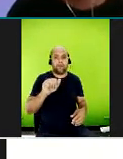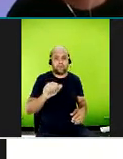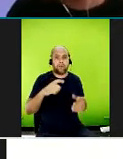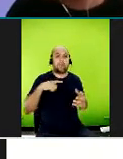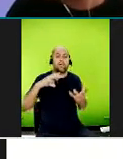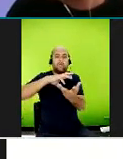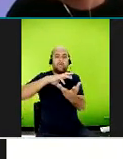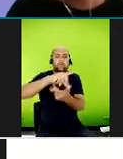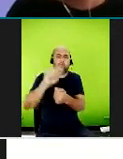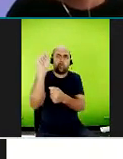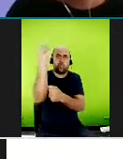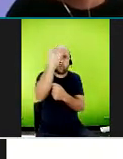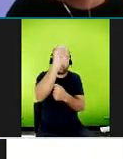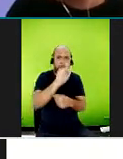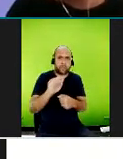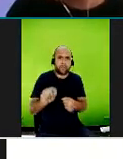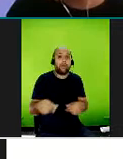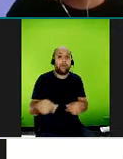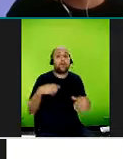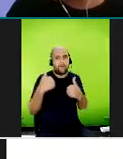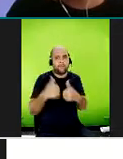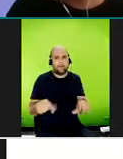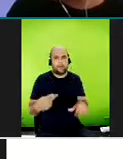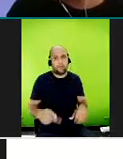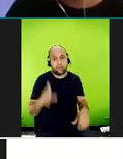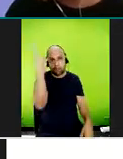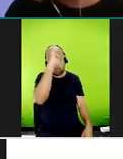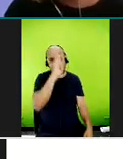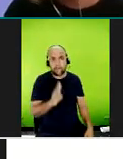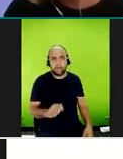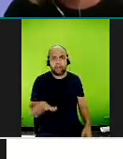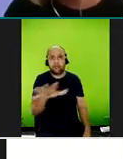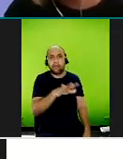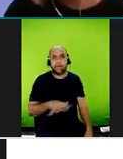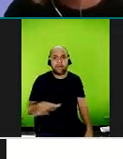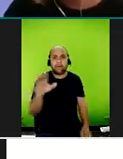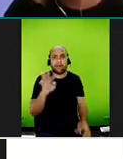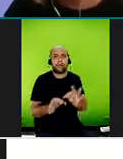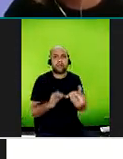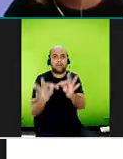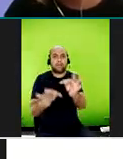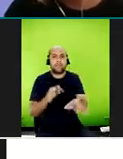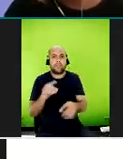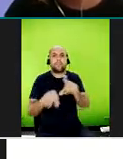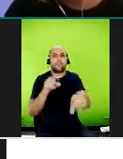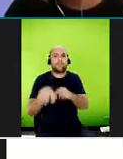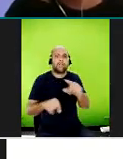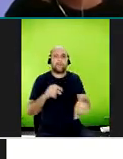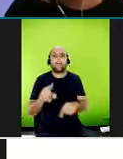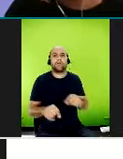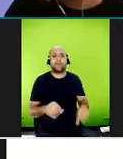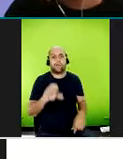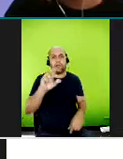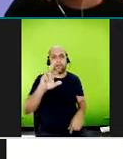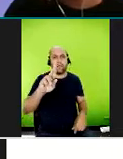mundo todo eu fico aqui no Brasil na área de tela taxista no recrutamento e seleção mas cuido de outras questões também